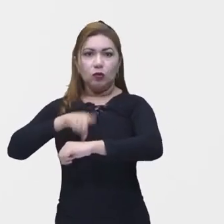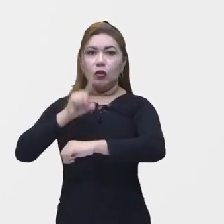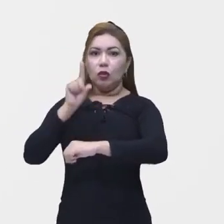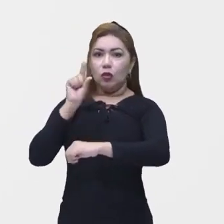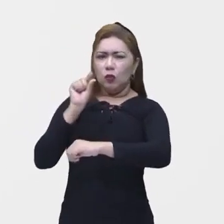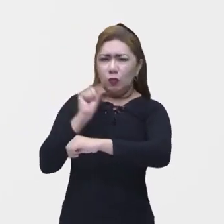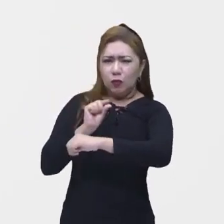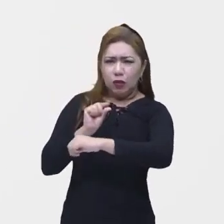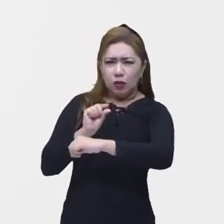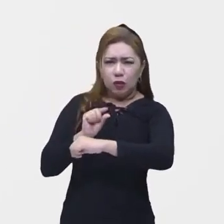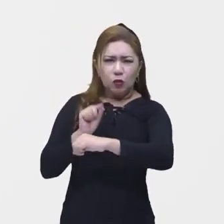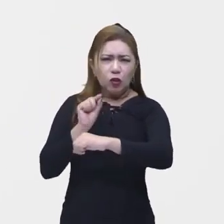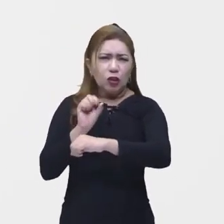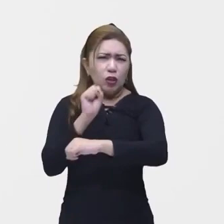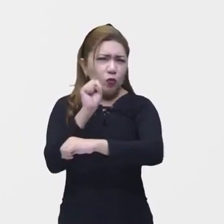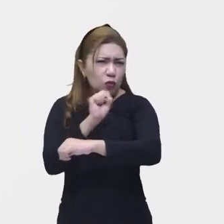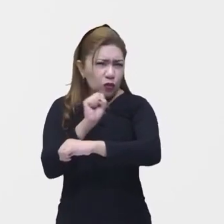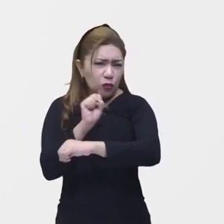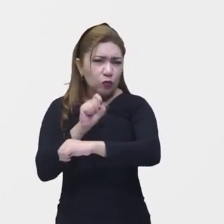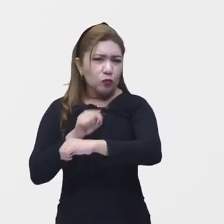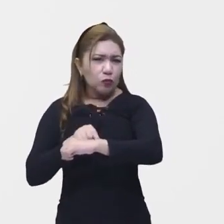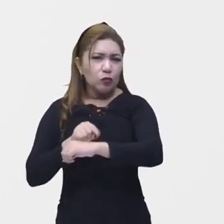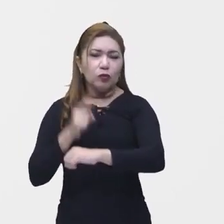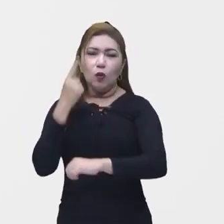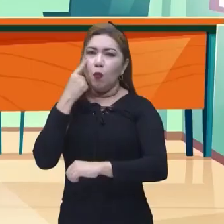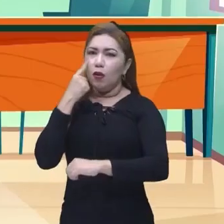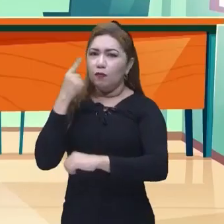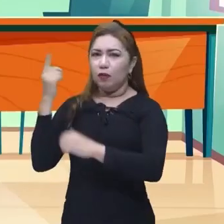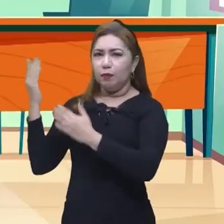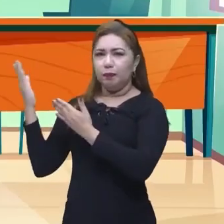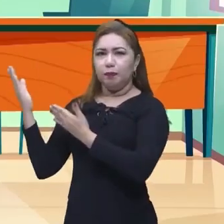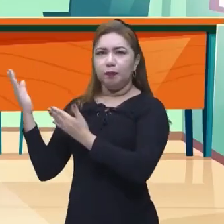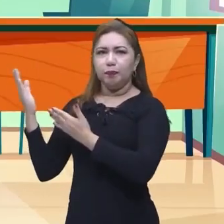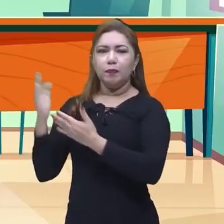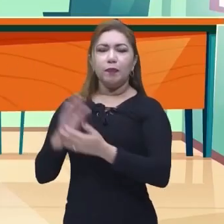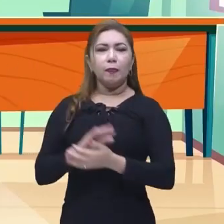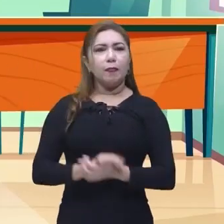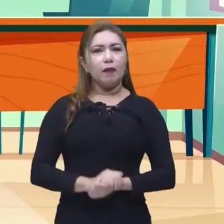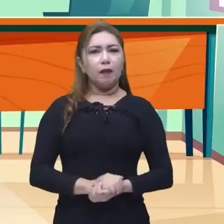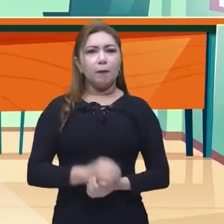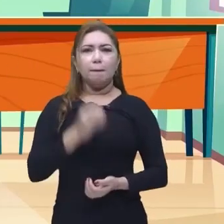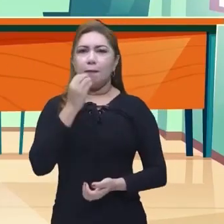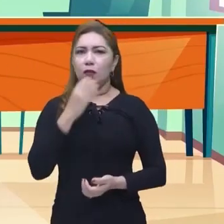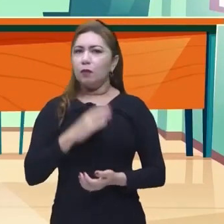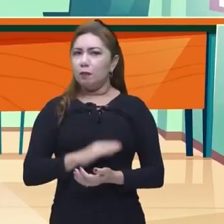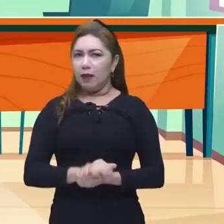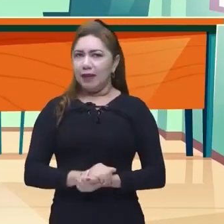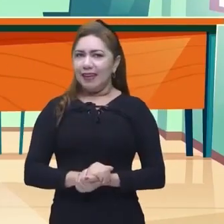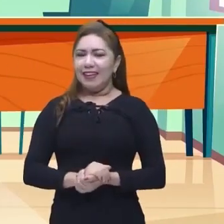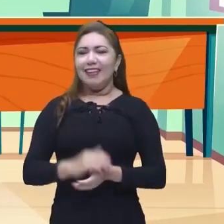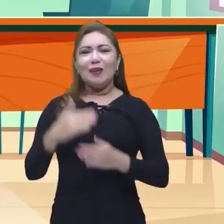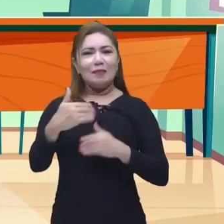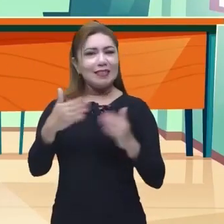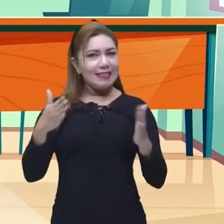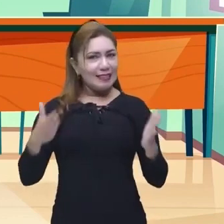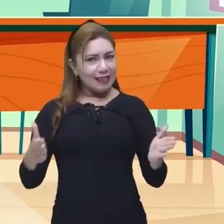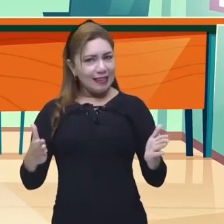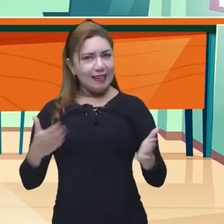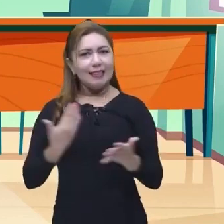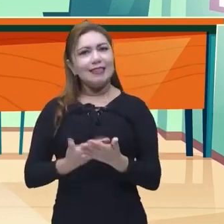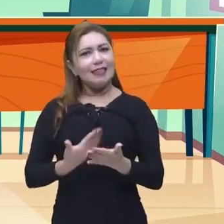segundos. Tá certo? Aqui comigo. Muito bem, então estamos aqui na sala de aula. Como podemos ver